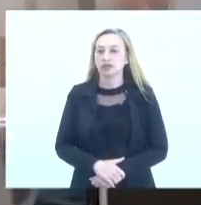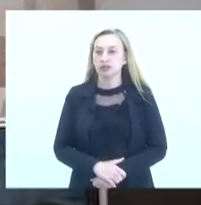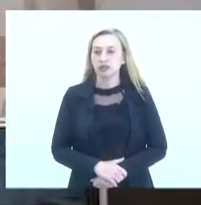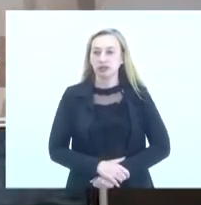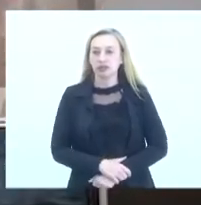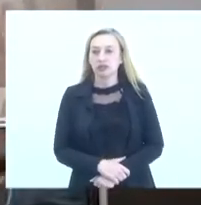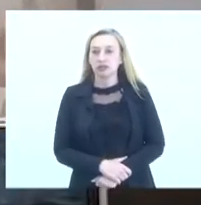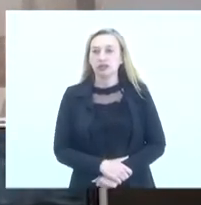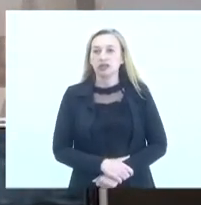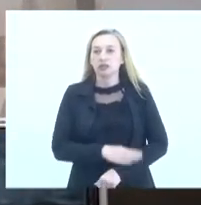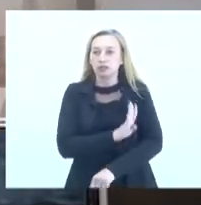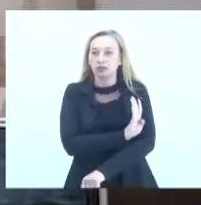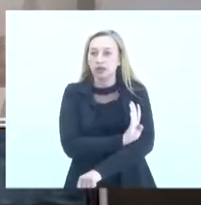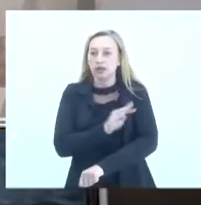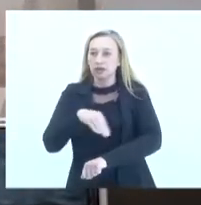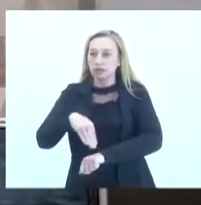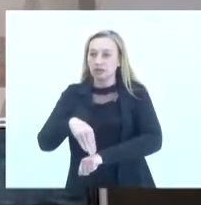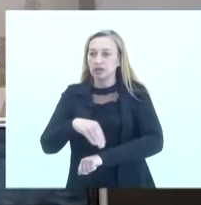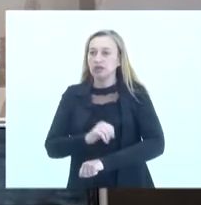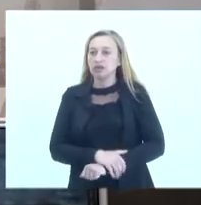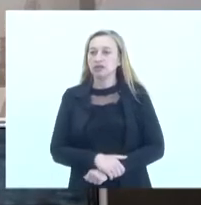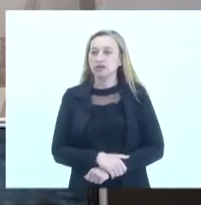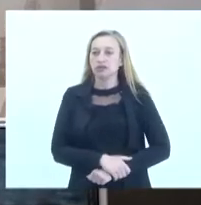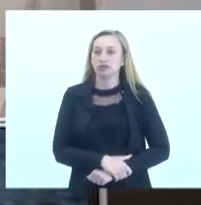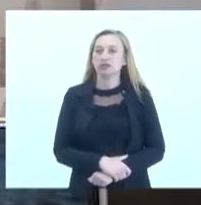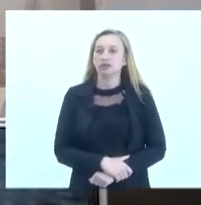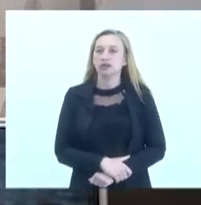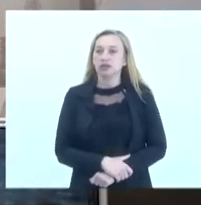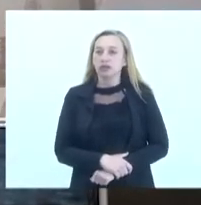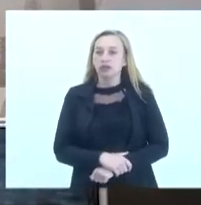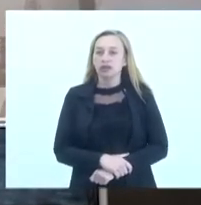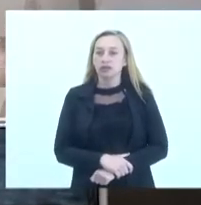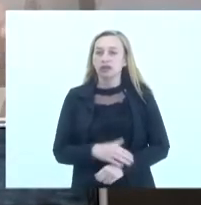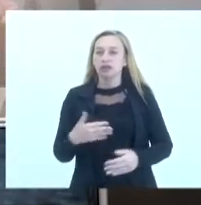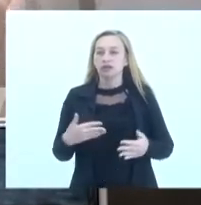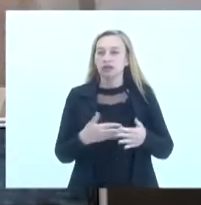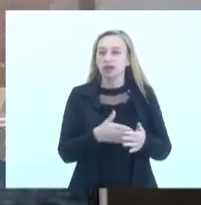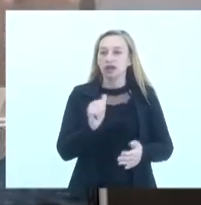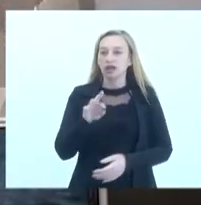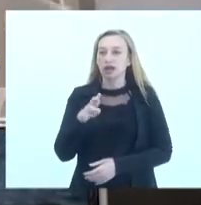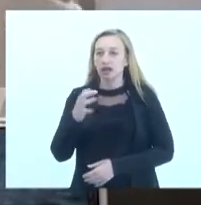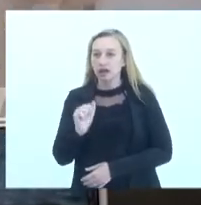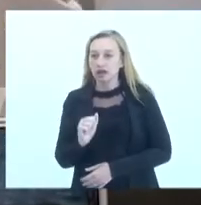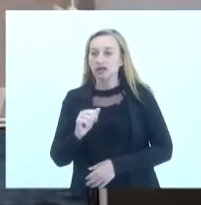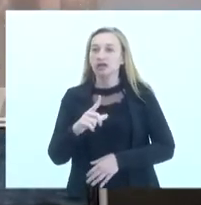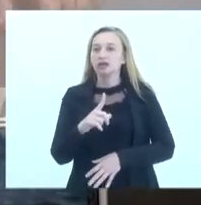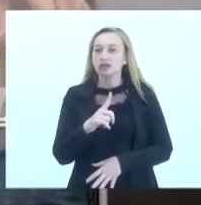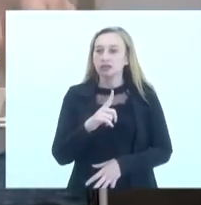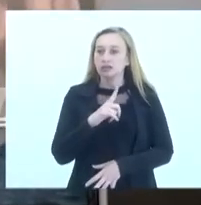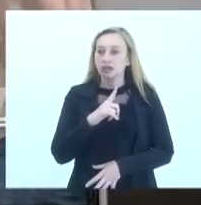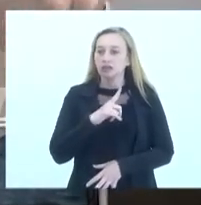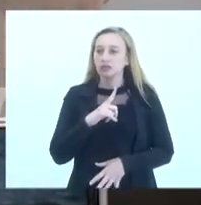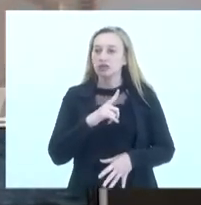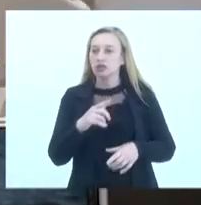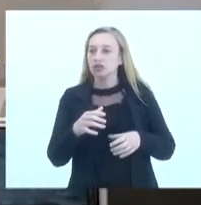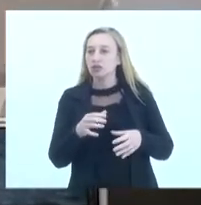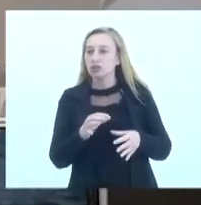de Barra Mansa a Angra, porque nós temos o seguinte: tem um operador